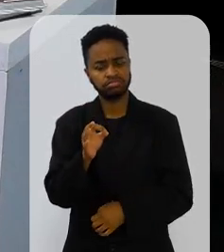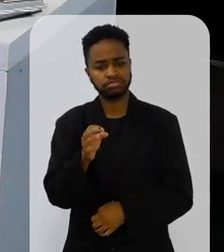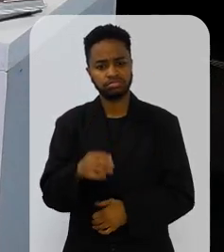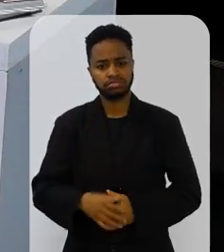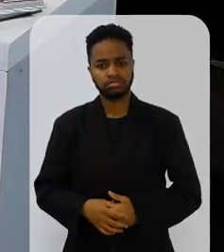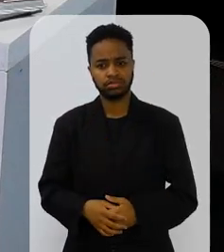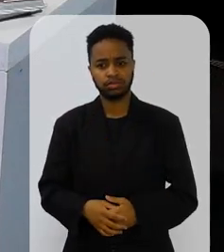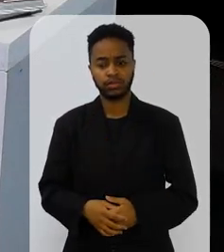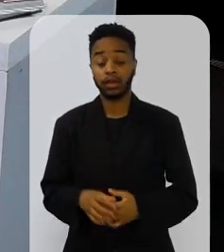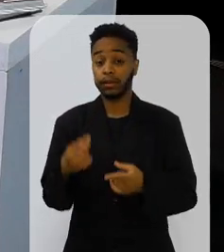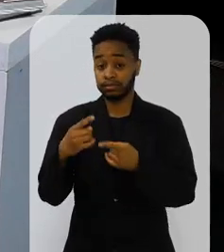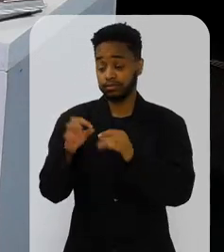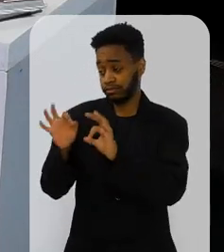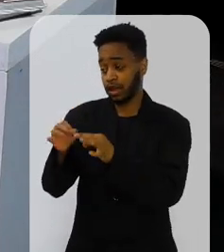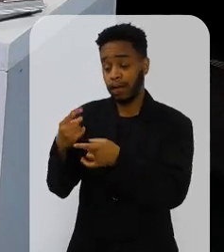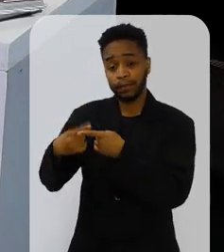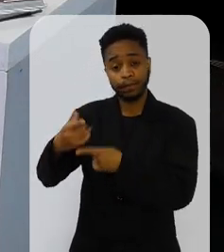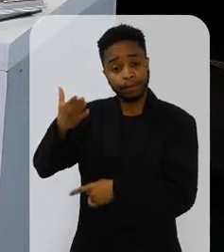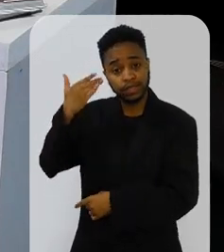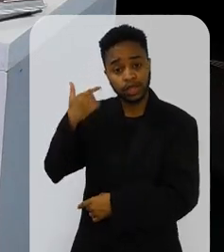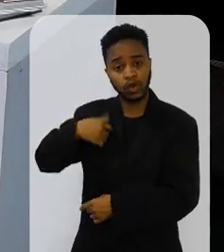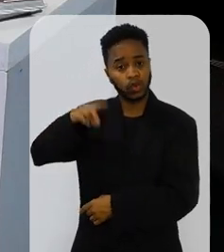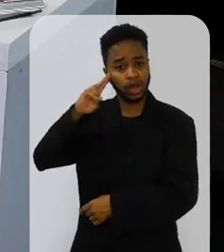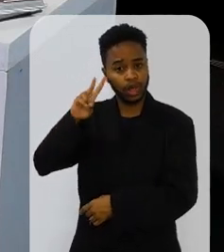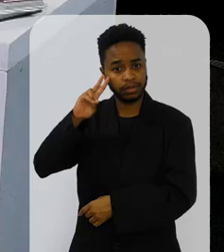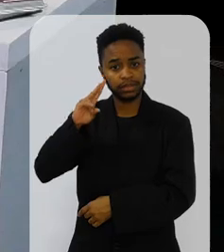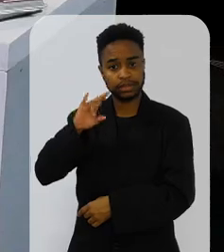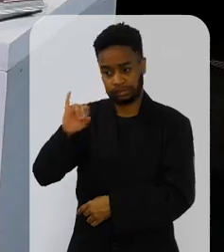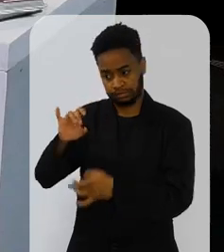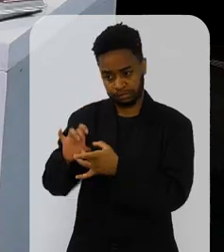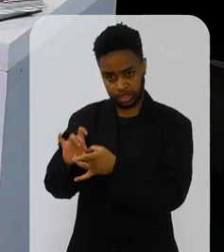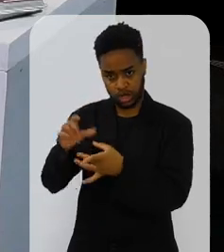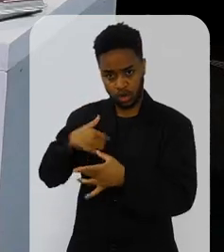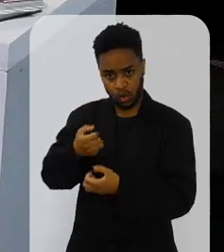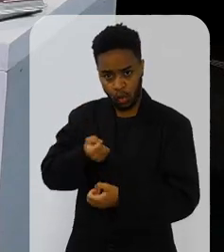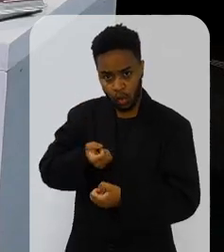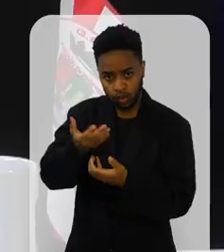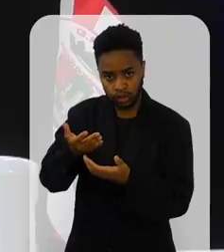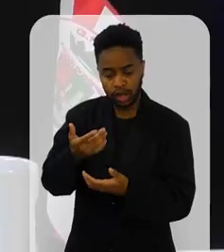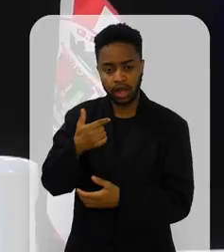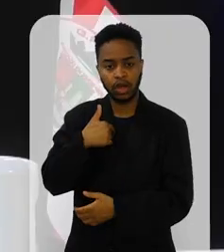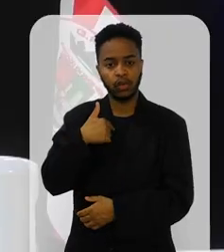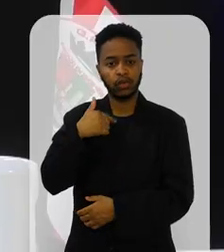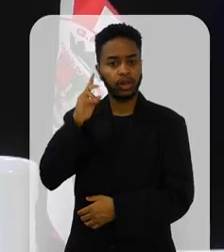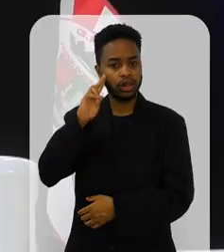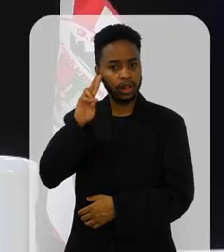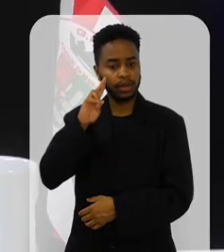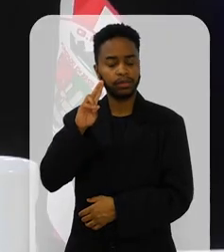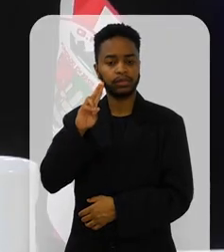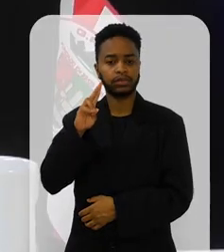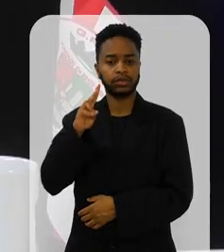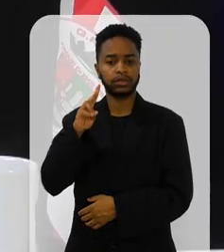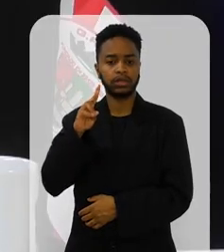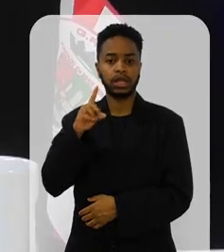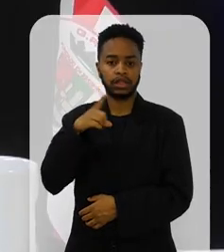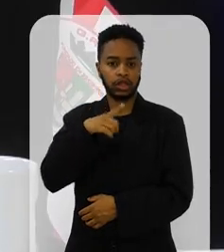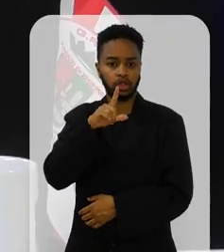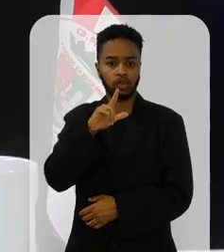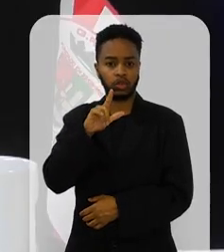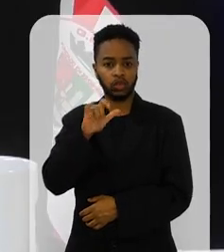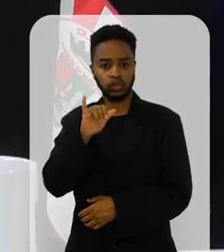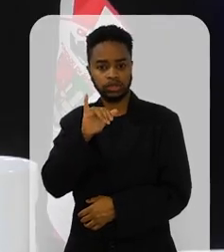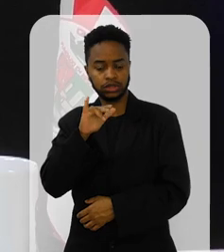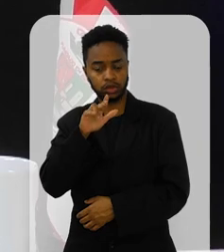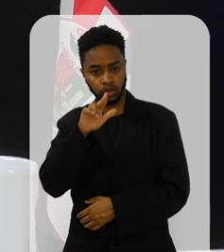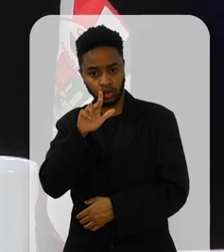viu. E naquele tempo, né? Eu lembro, se você me permite, nós fizemos, que eu fui até convidado pelo